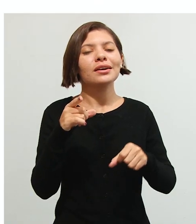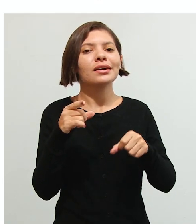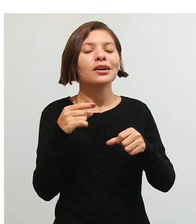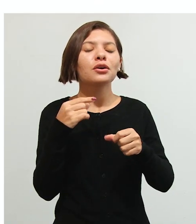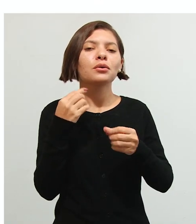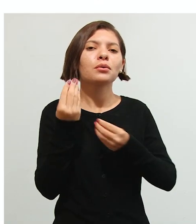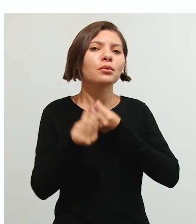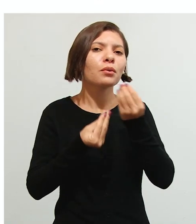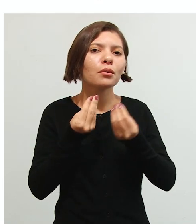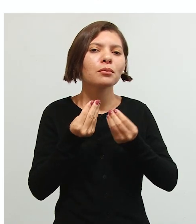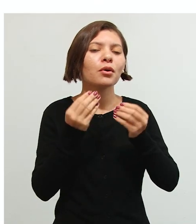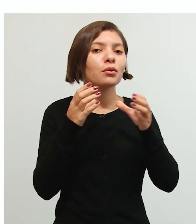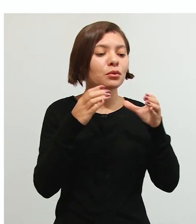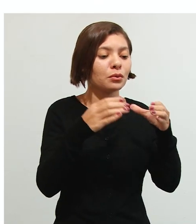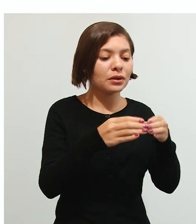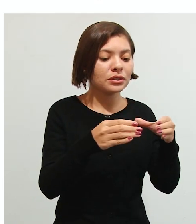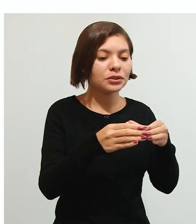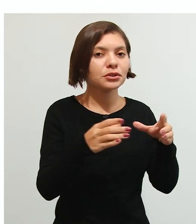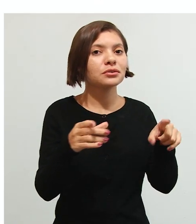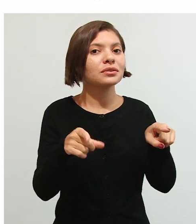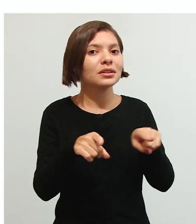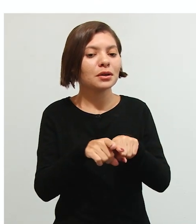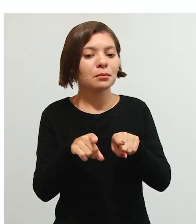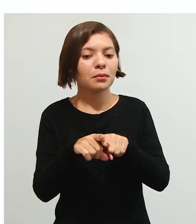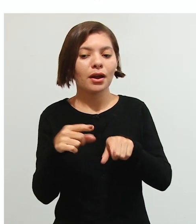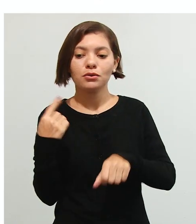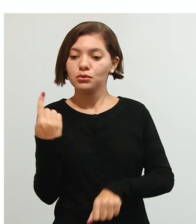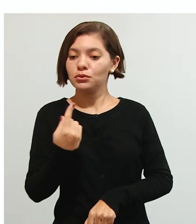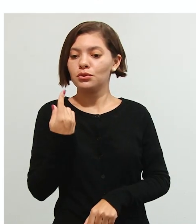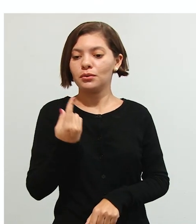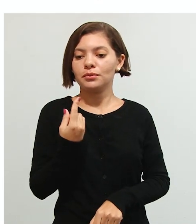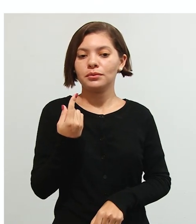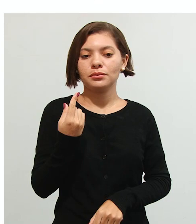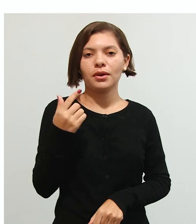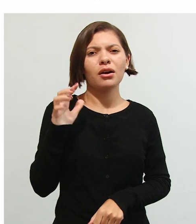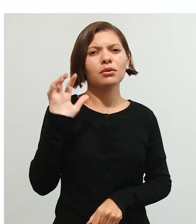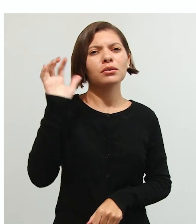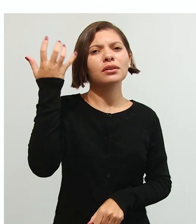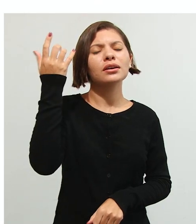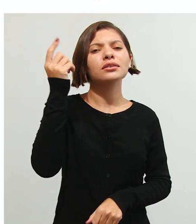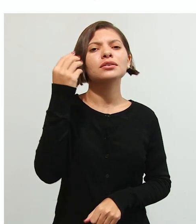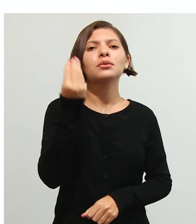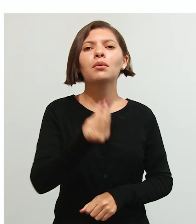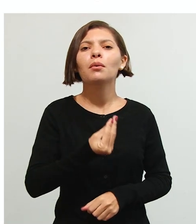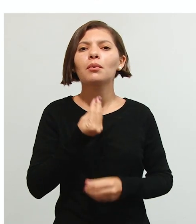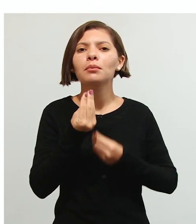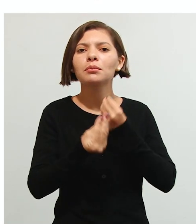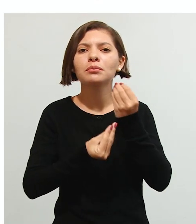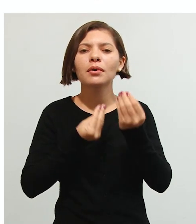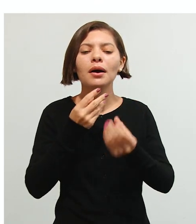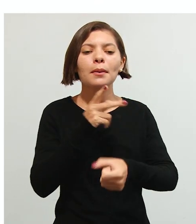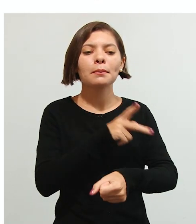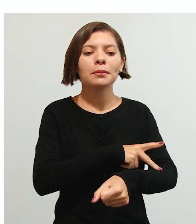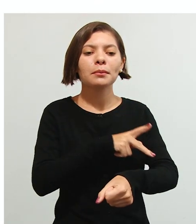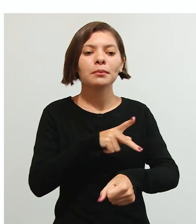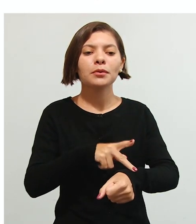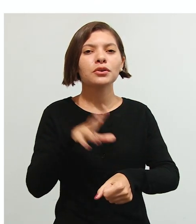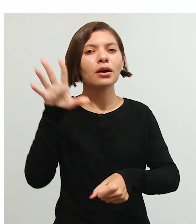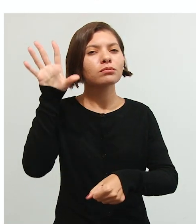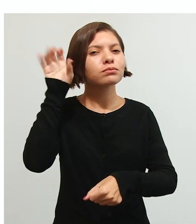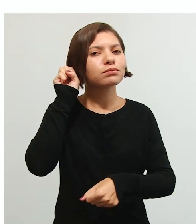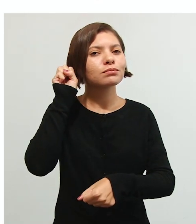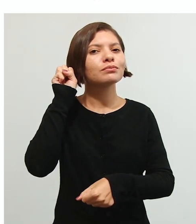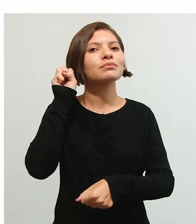Trabalhamos coletivamente e também individualmente. E isso acontece por meio de uma pedagogia, que é a pedagogia